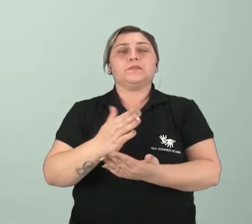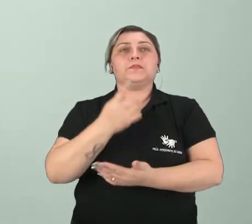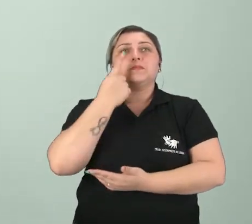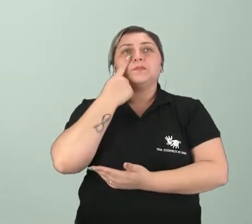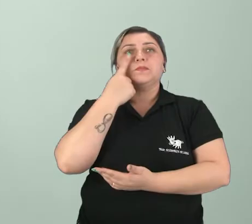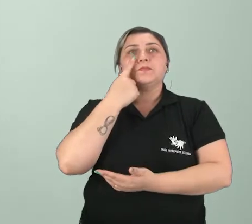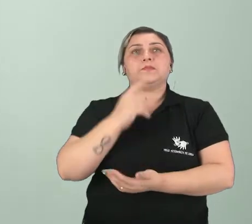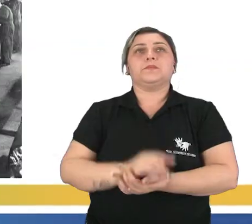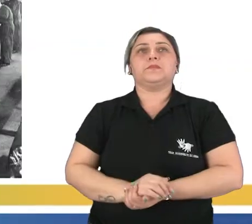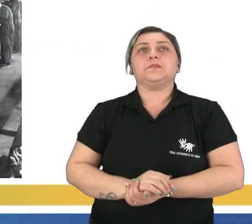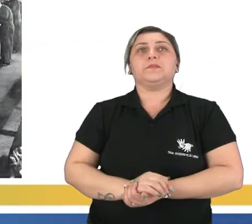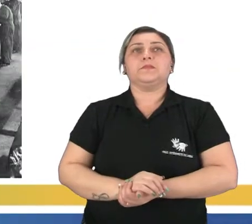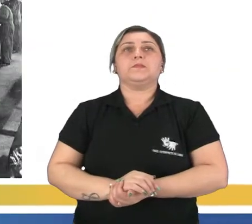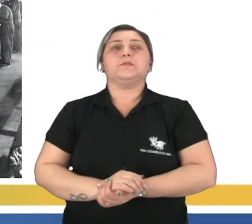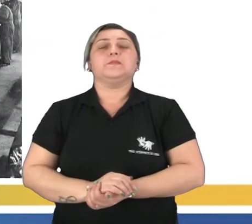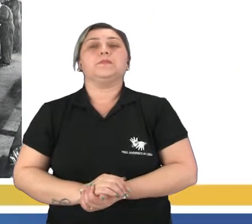aí.